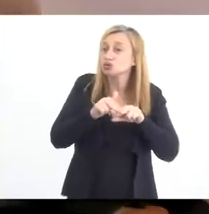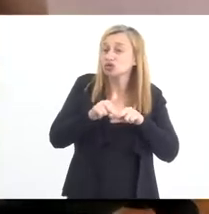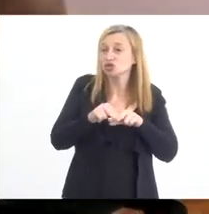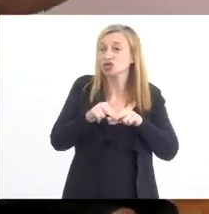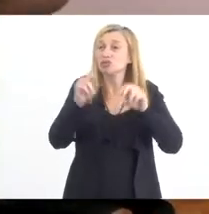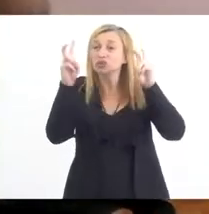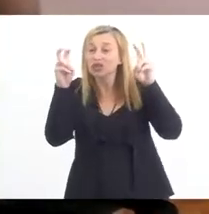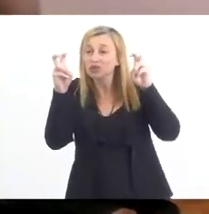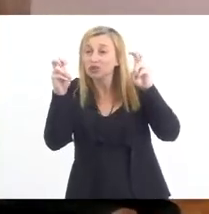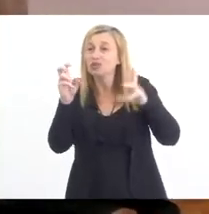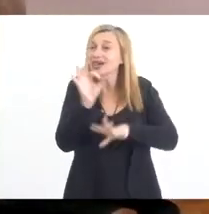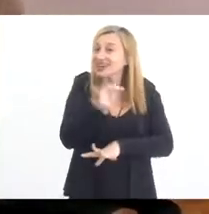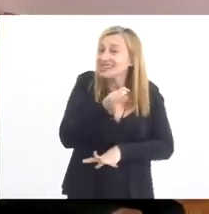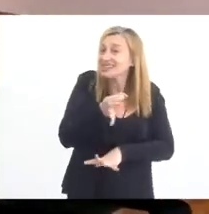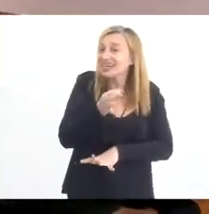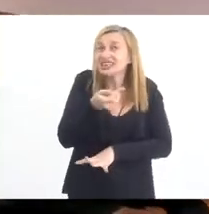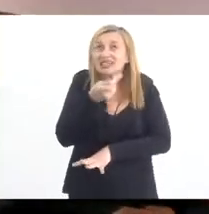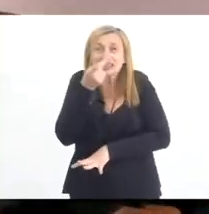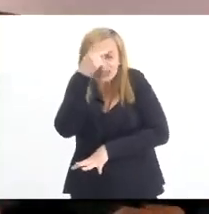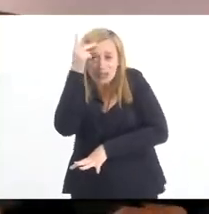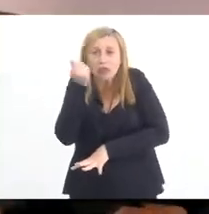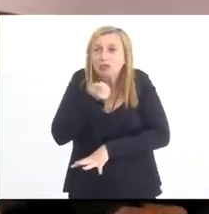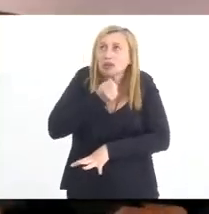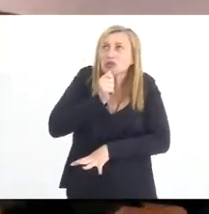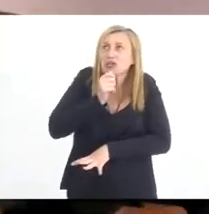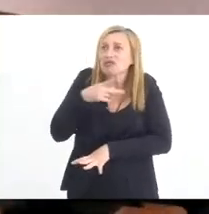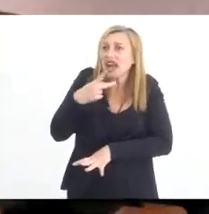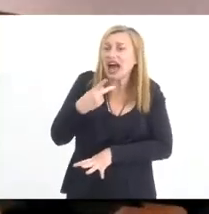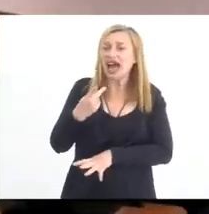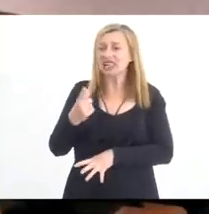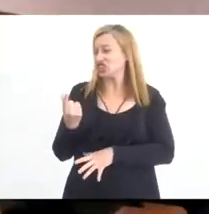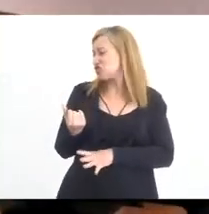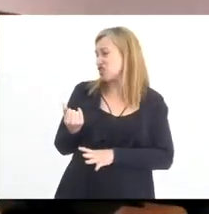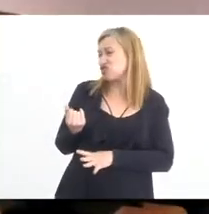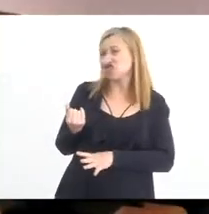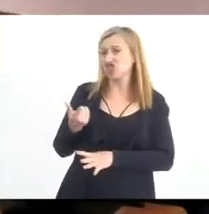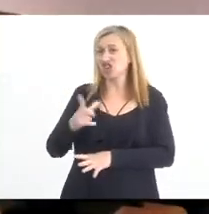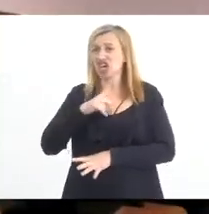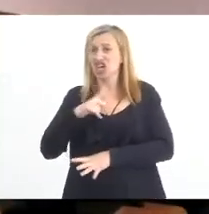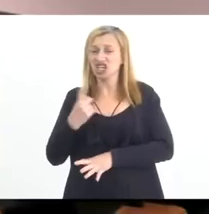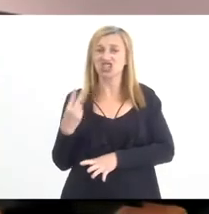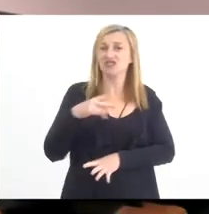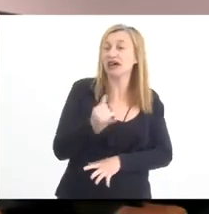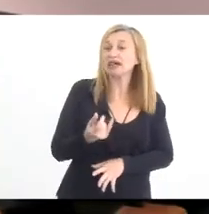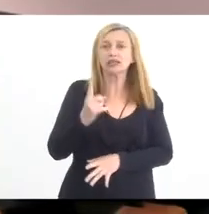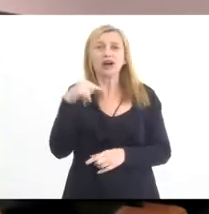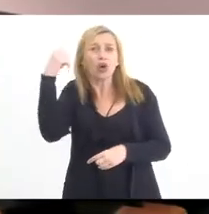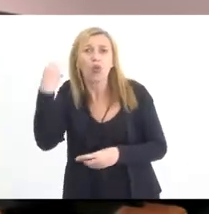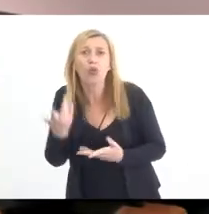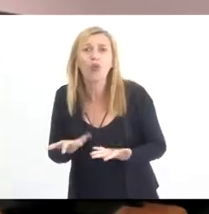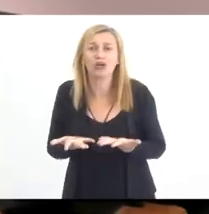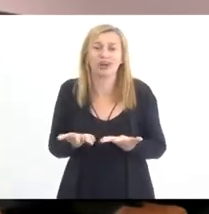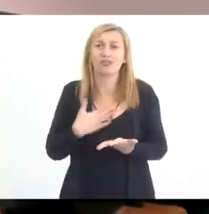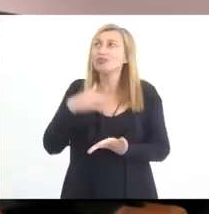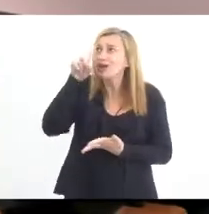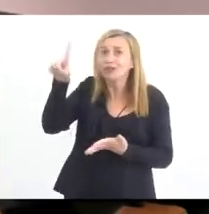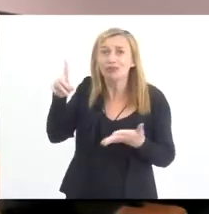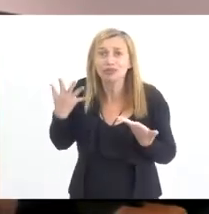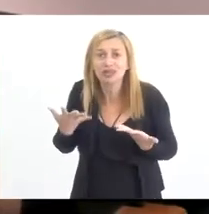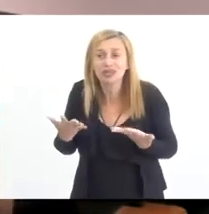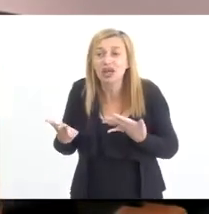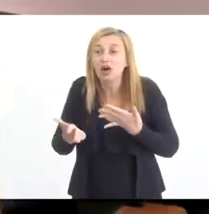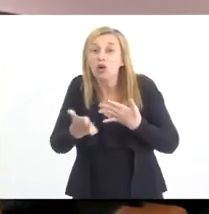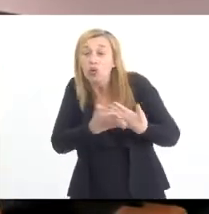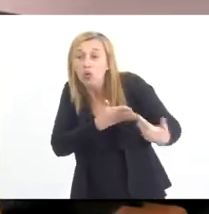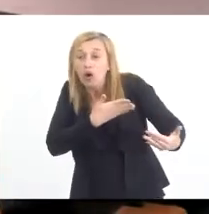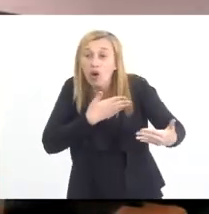é? É lógico que ninguém vai fazer assim, se tiver dinheiro, a gente vai. Isso seria loucura, pelo amor de Deus.